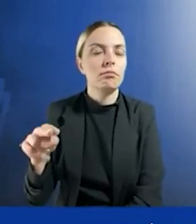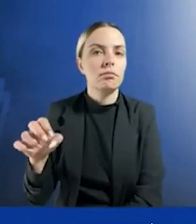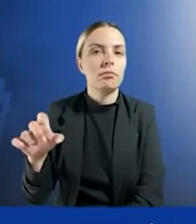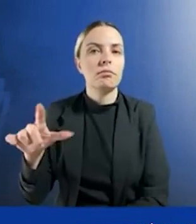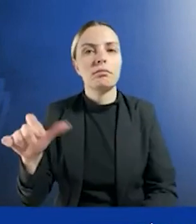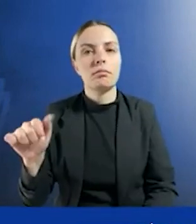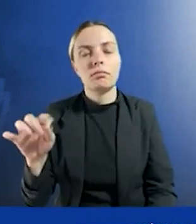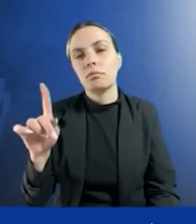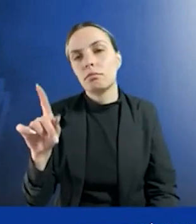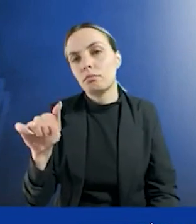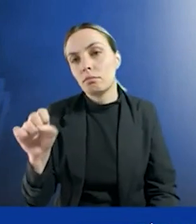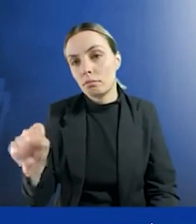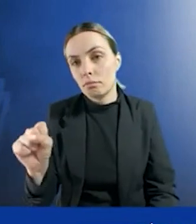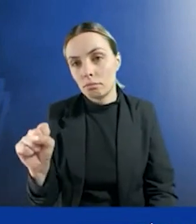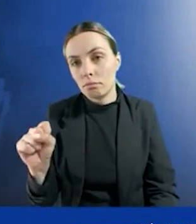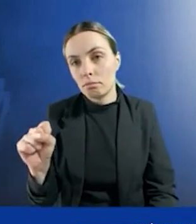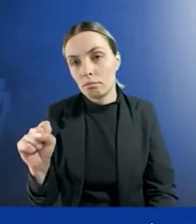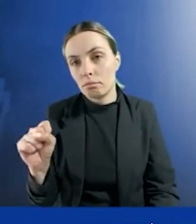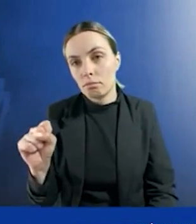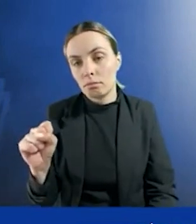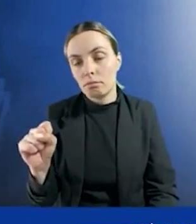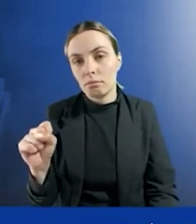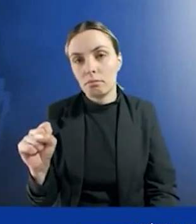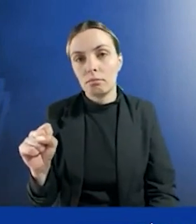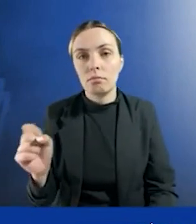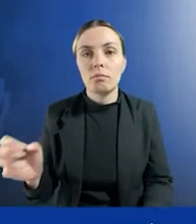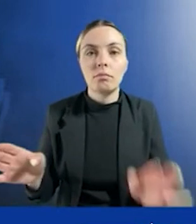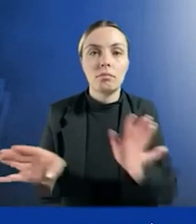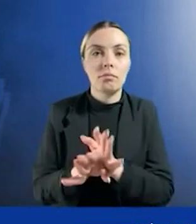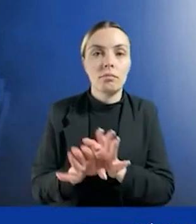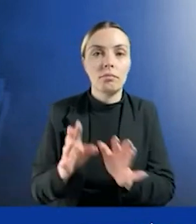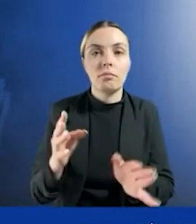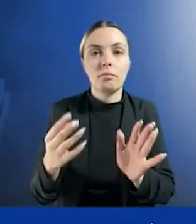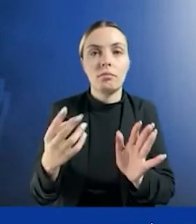per capita de fertilizantes em 2002 era de